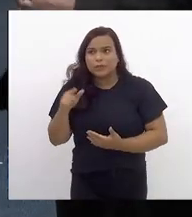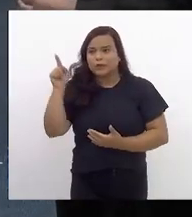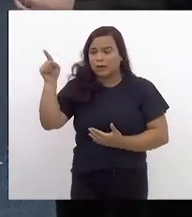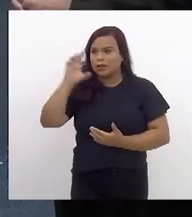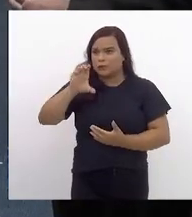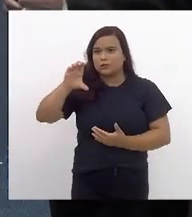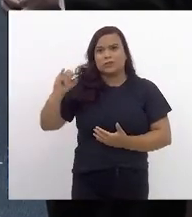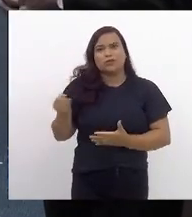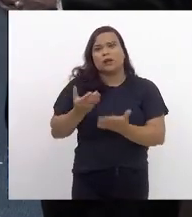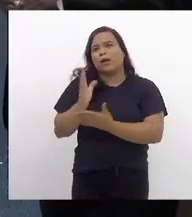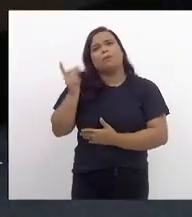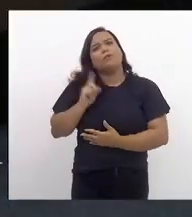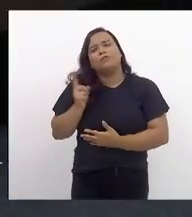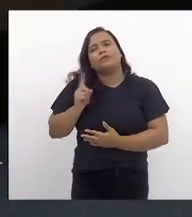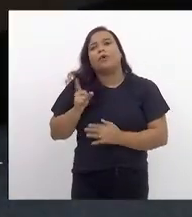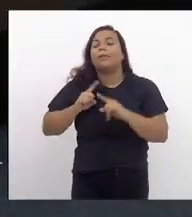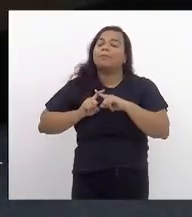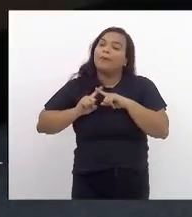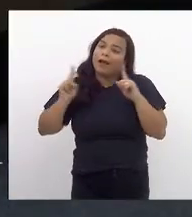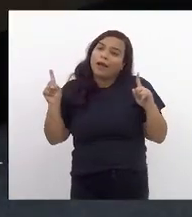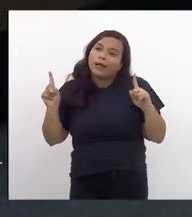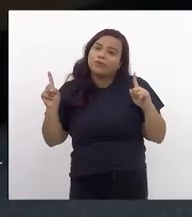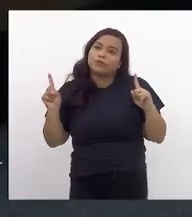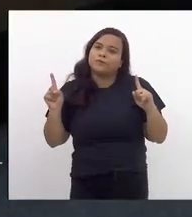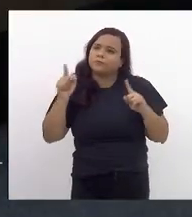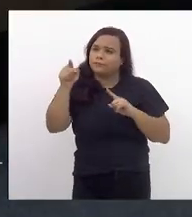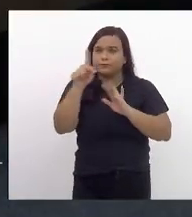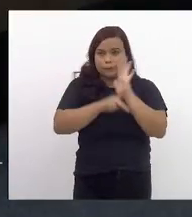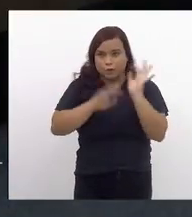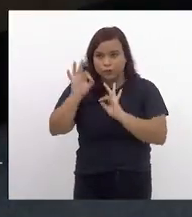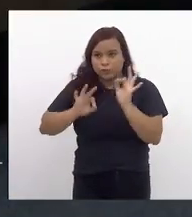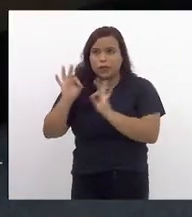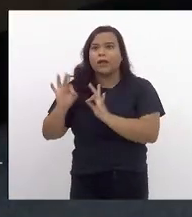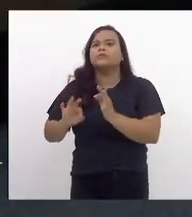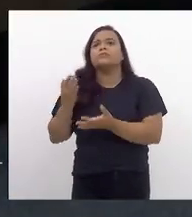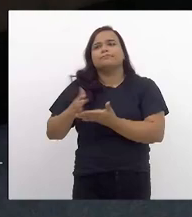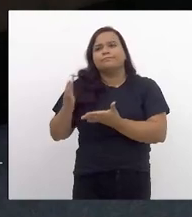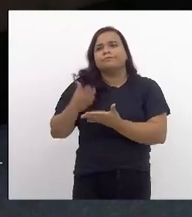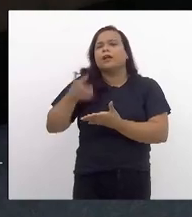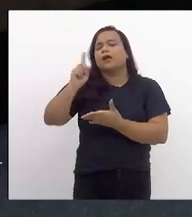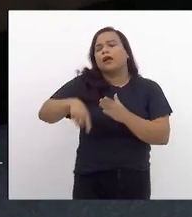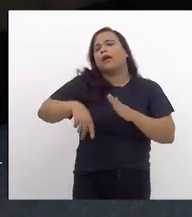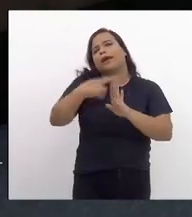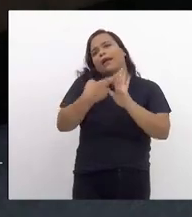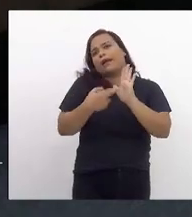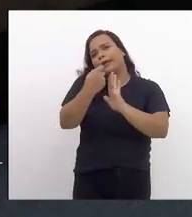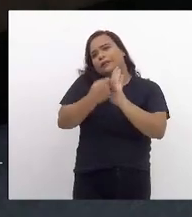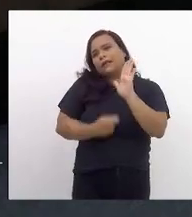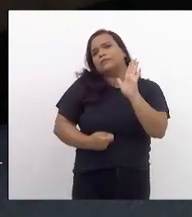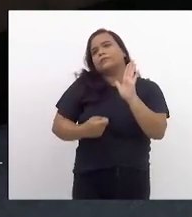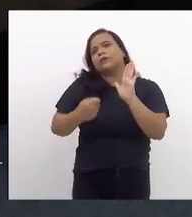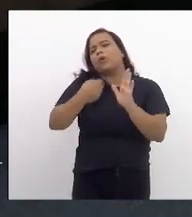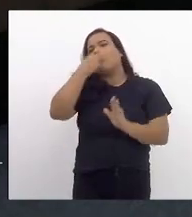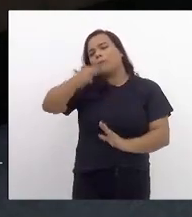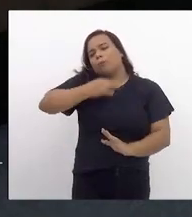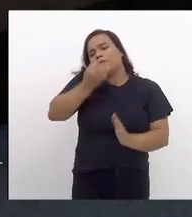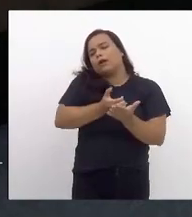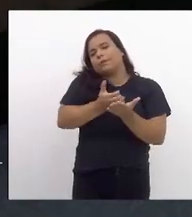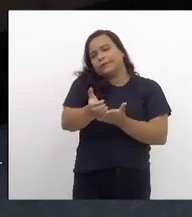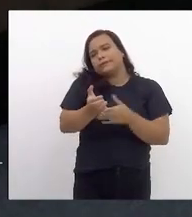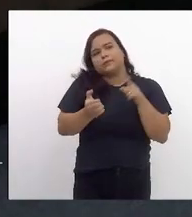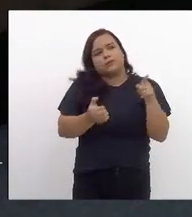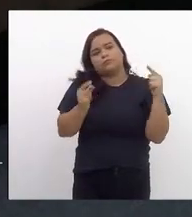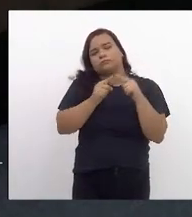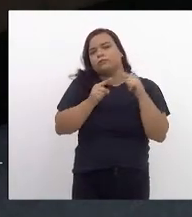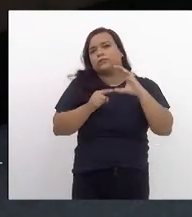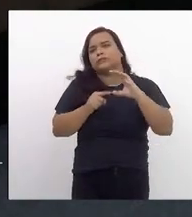CCJ, mas o projeto restou com a redação dada pelo parecer inicial da CCJ.